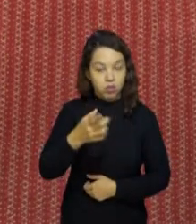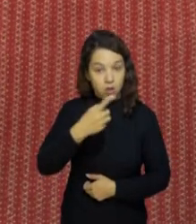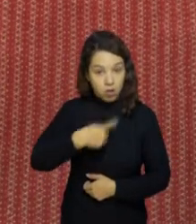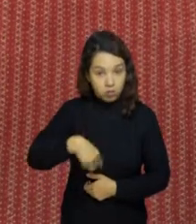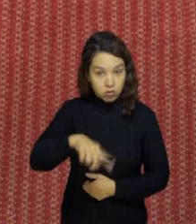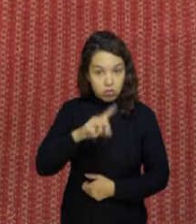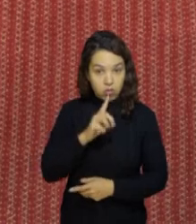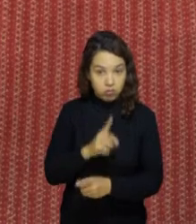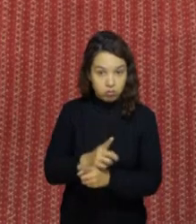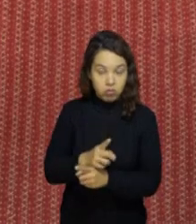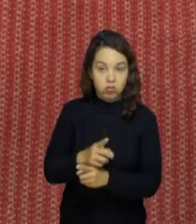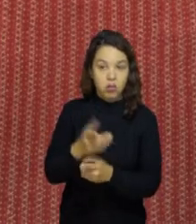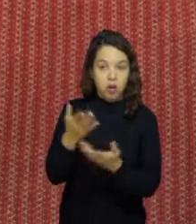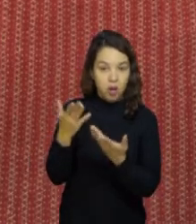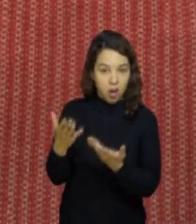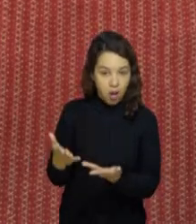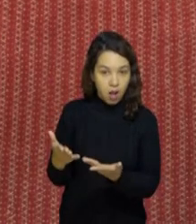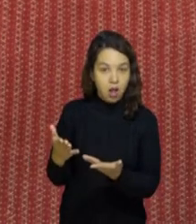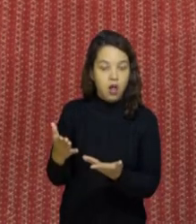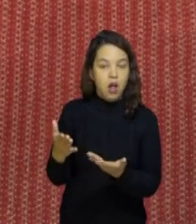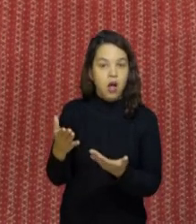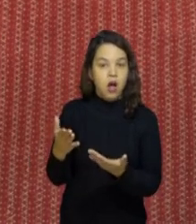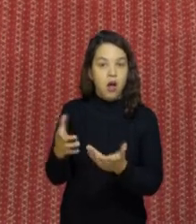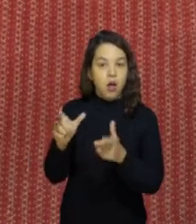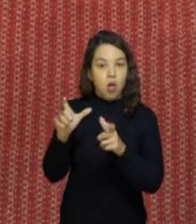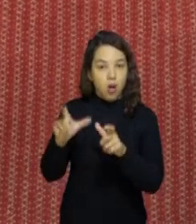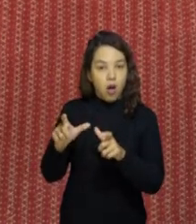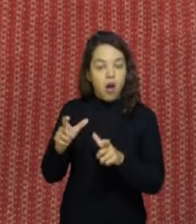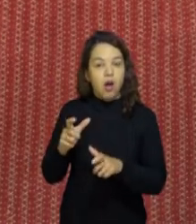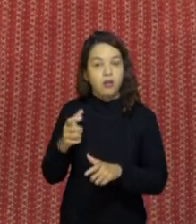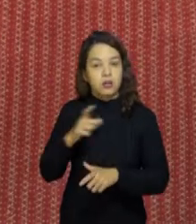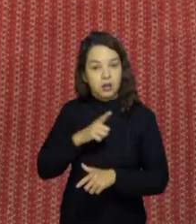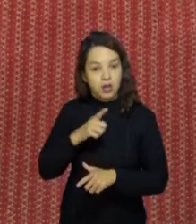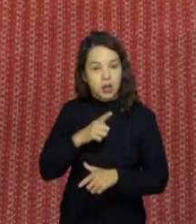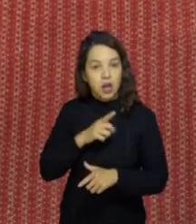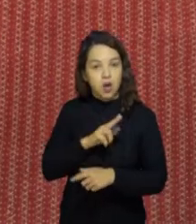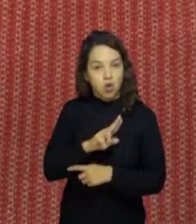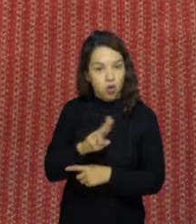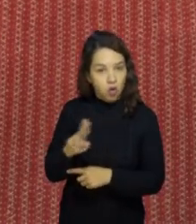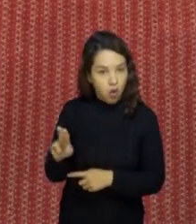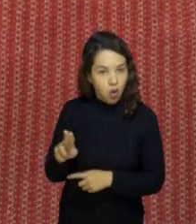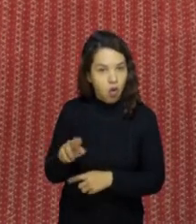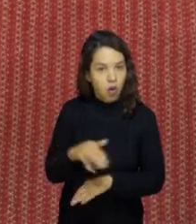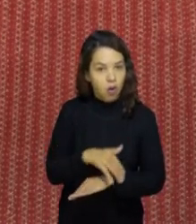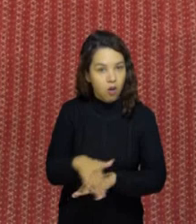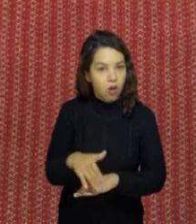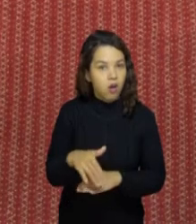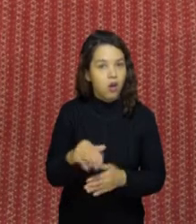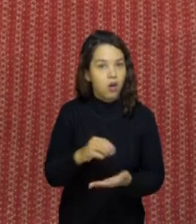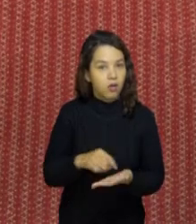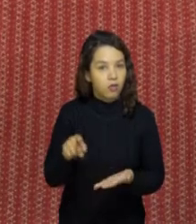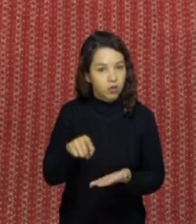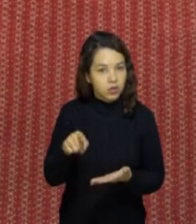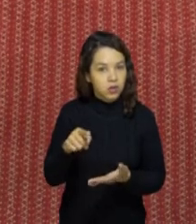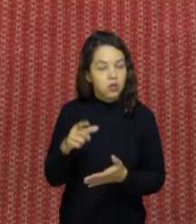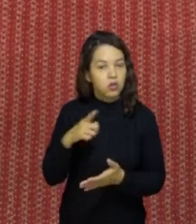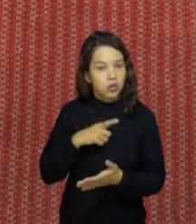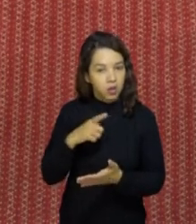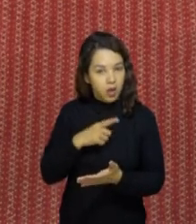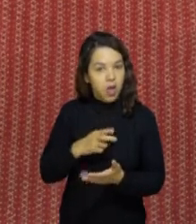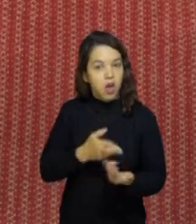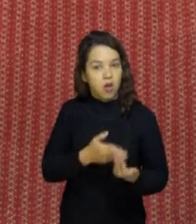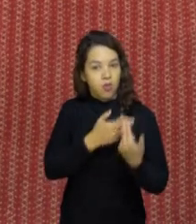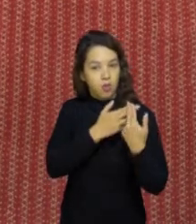nome, sobrenome, endereço, a gente sabe que vocês são auditados, regulados e têm